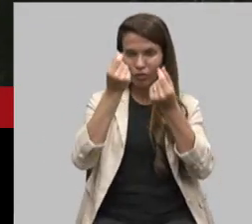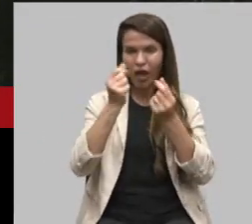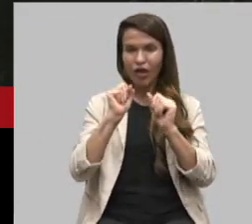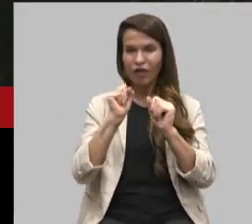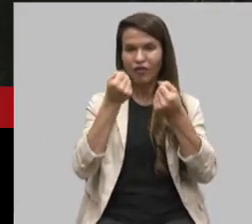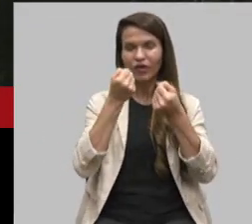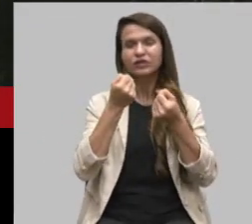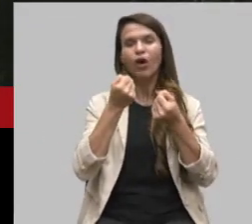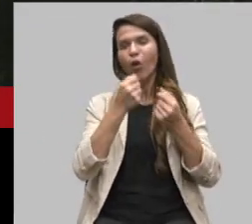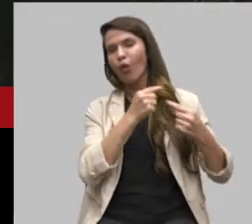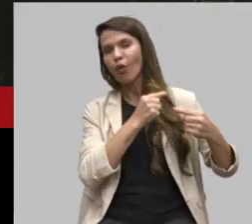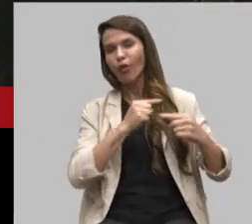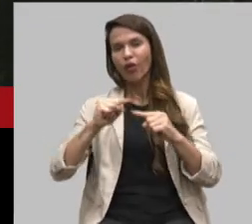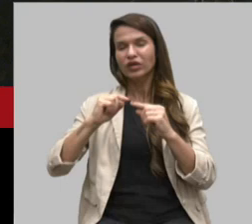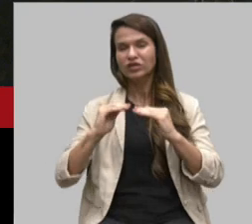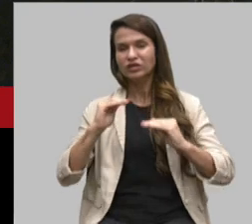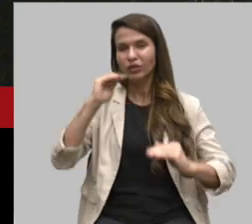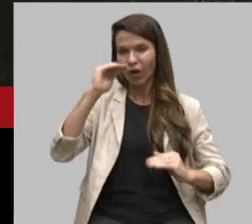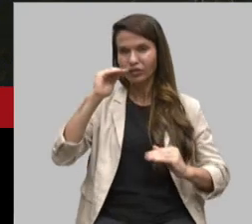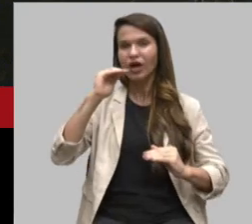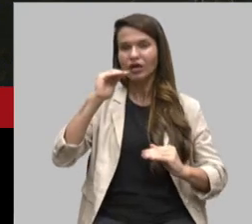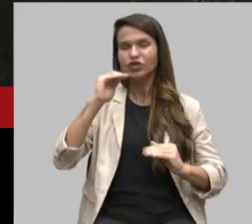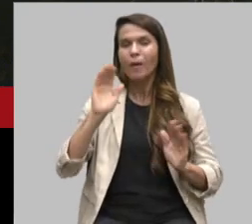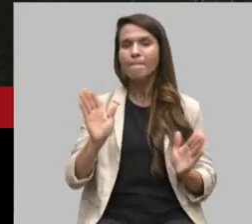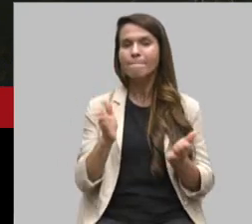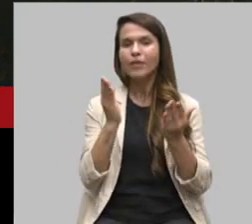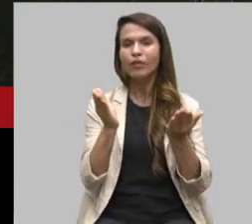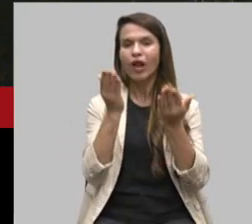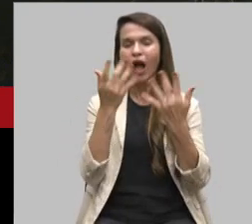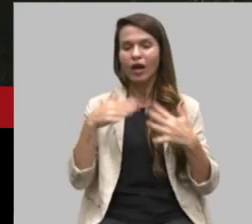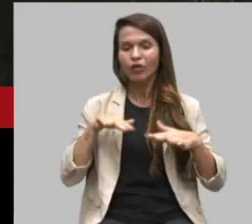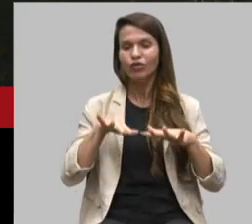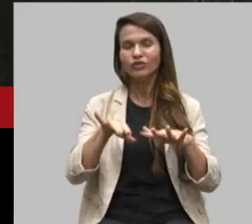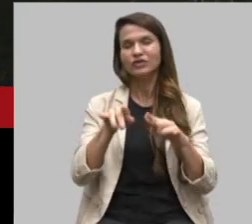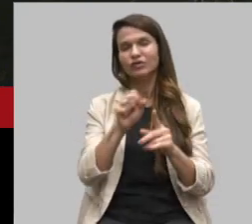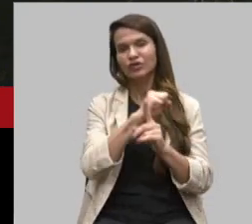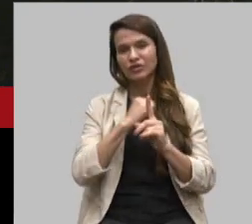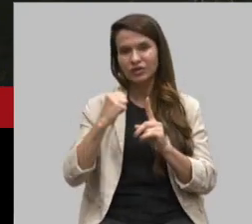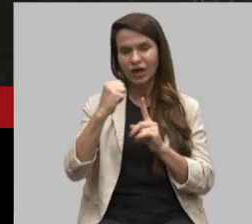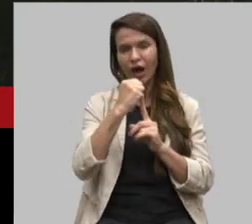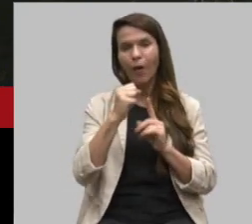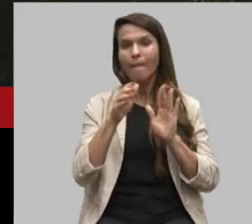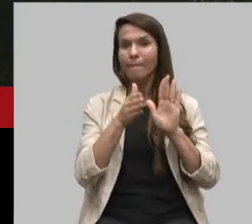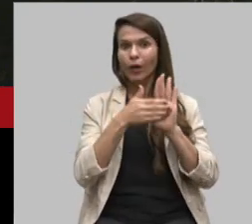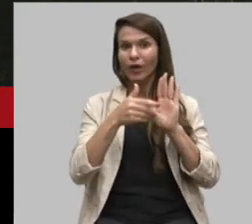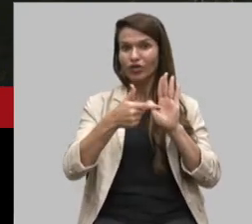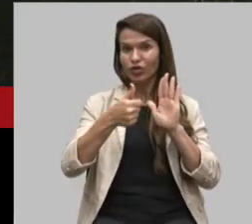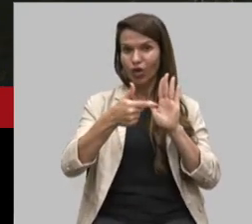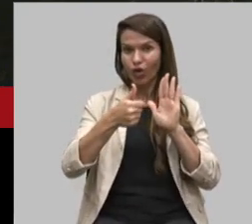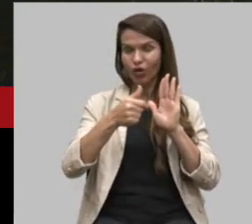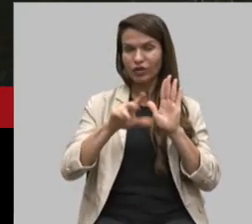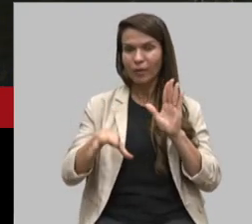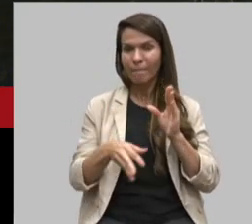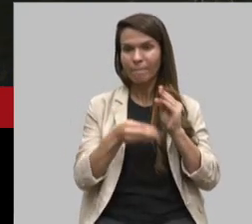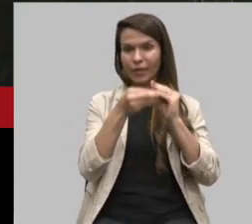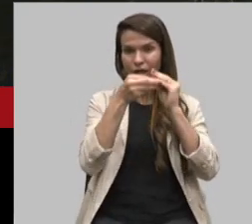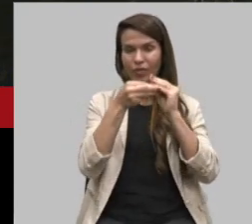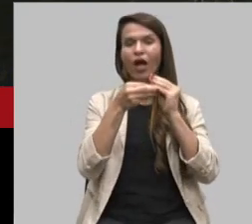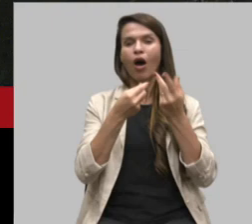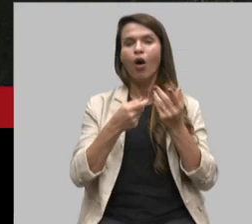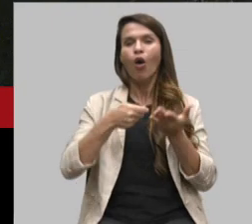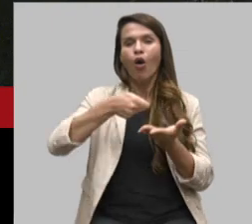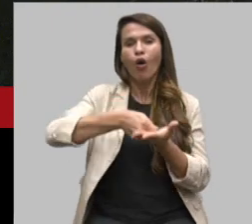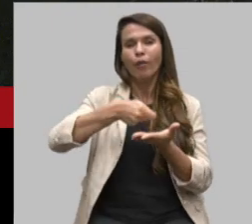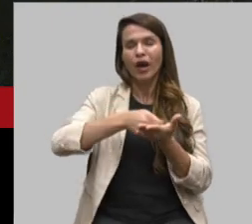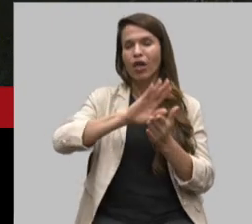combate à desigualdade e promovendo a inclusão social proposta 12 implementação obrigatória em todos